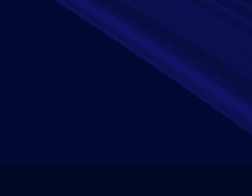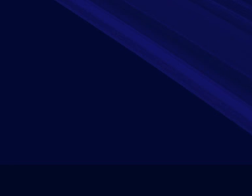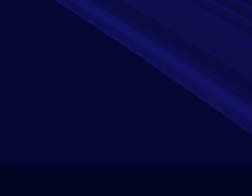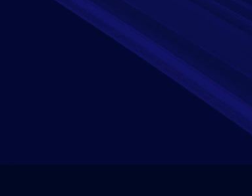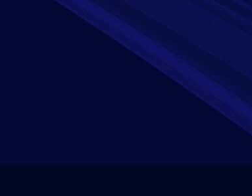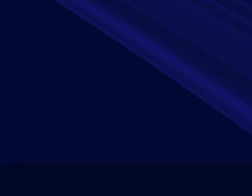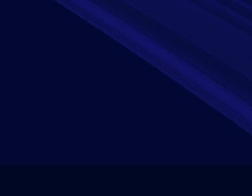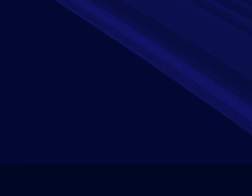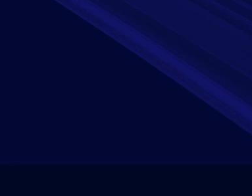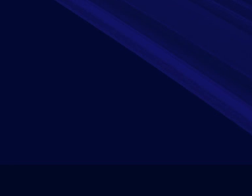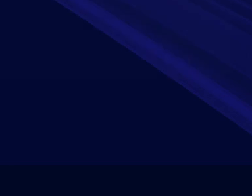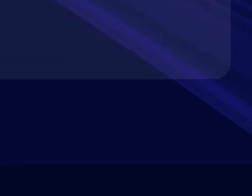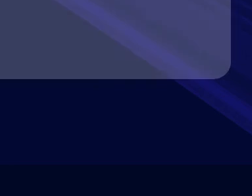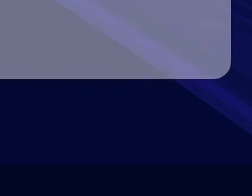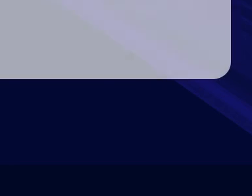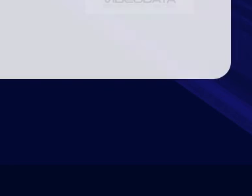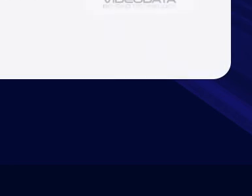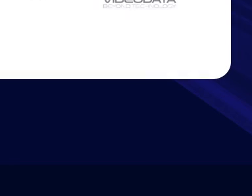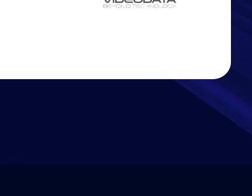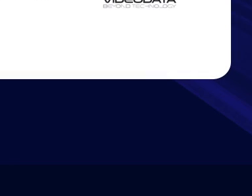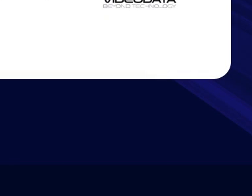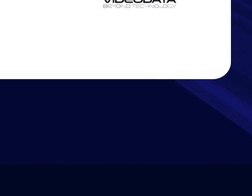E aí